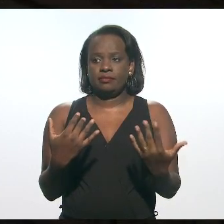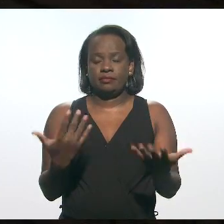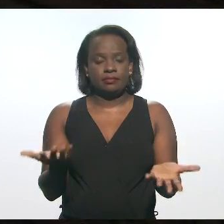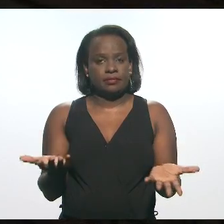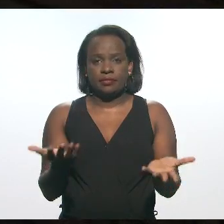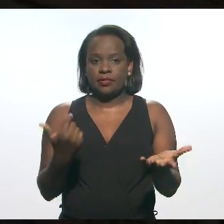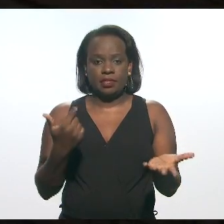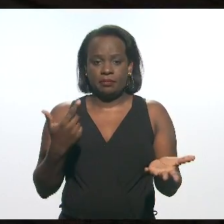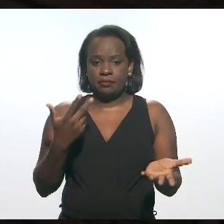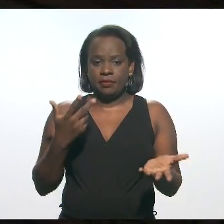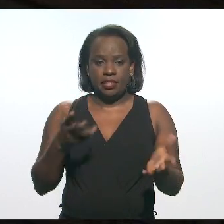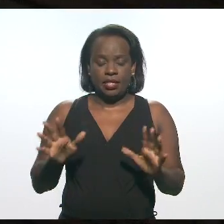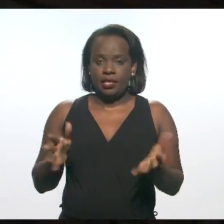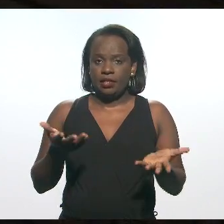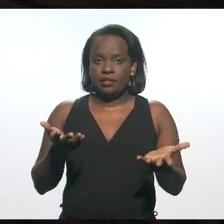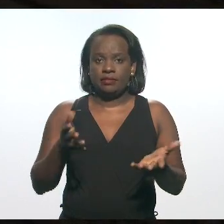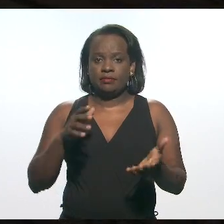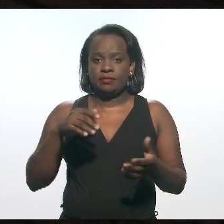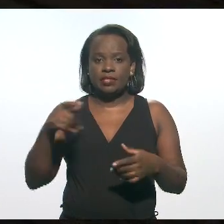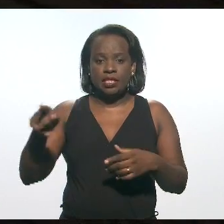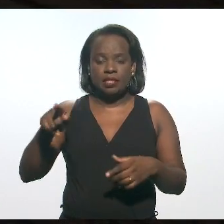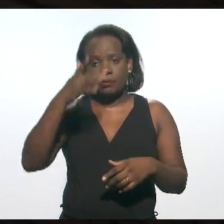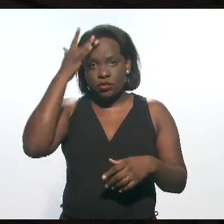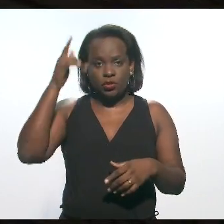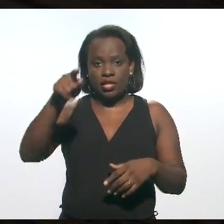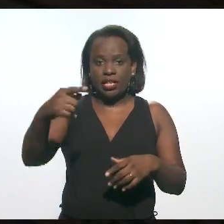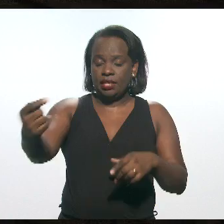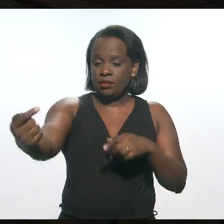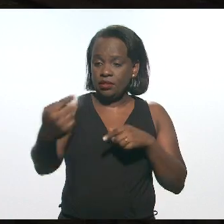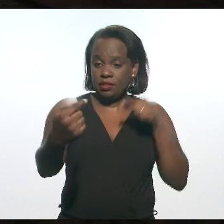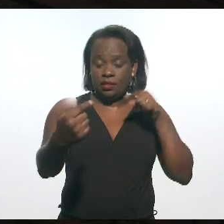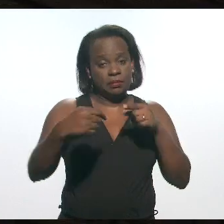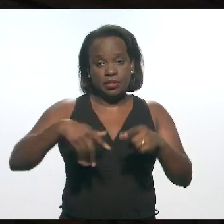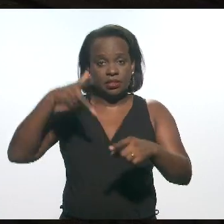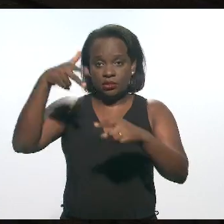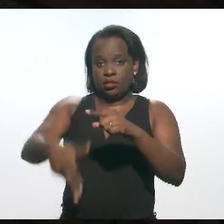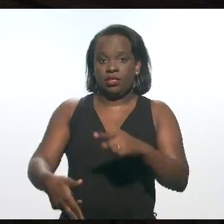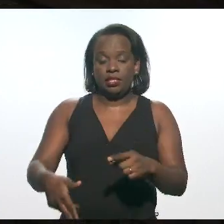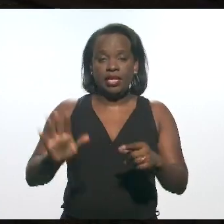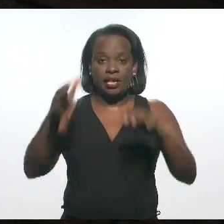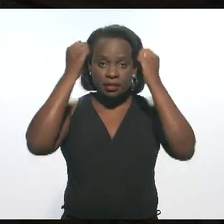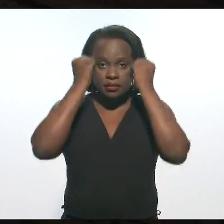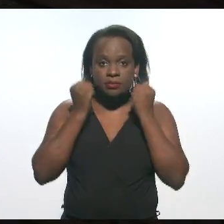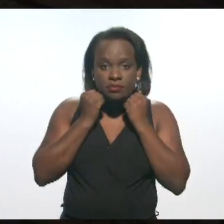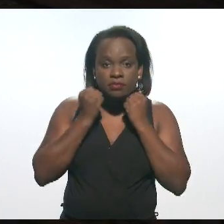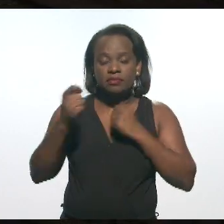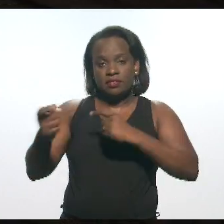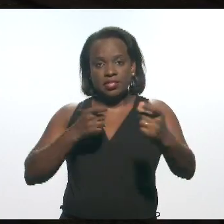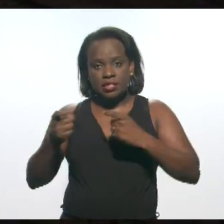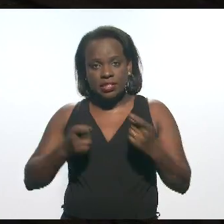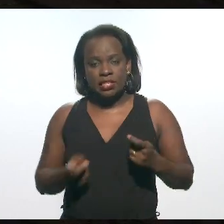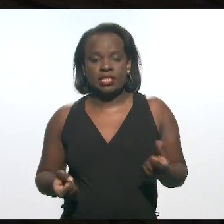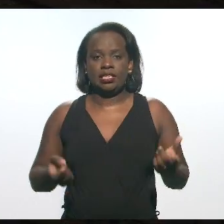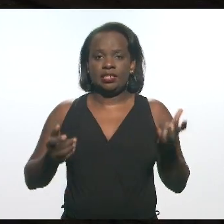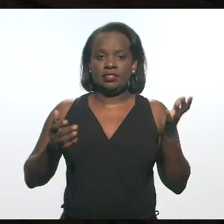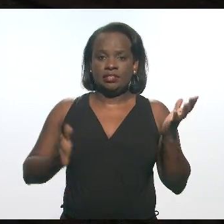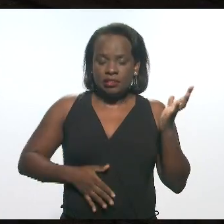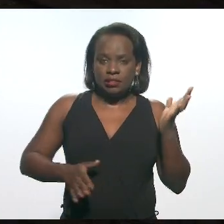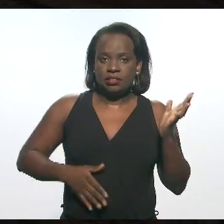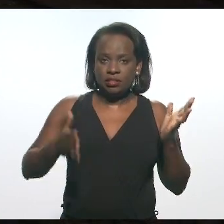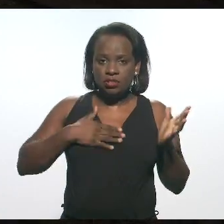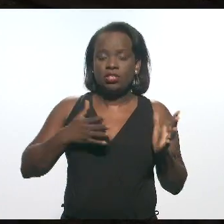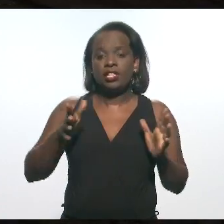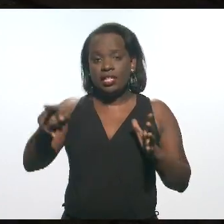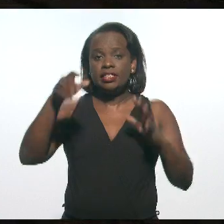inabilita o utilizar aquele que está do outro lado que é um terrorista conqueiro ou